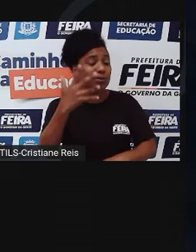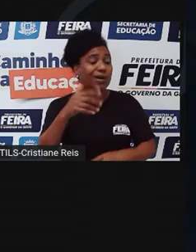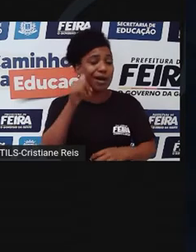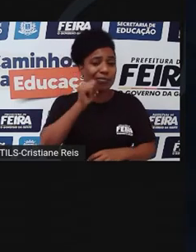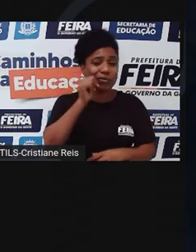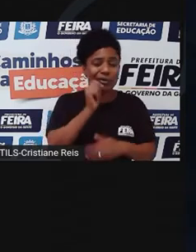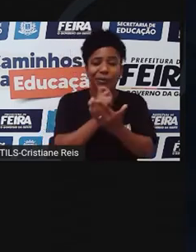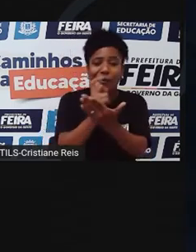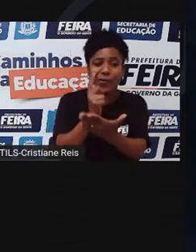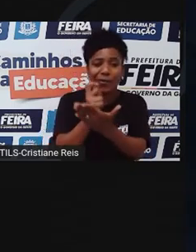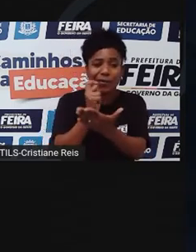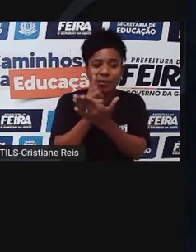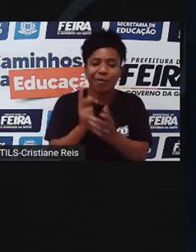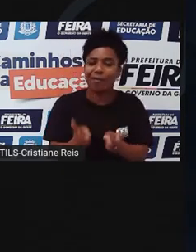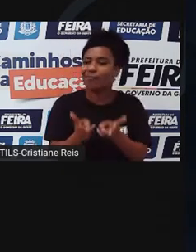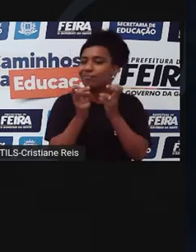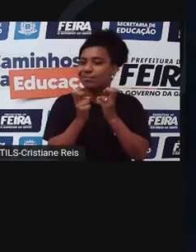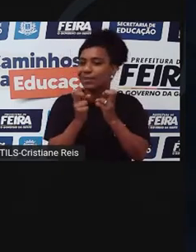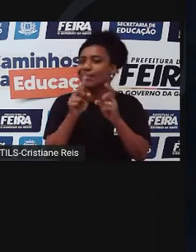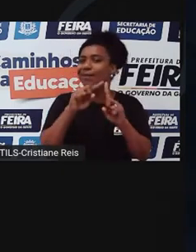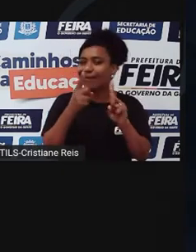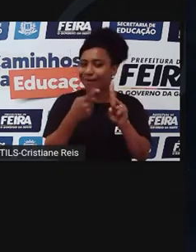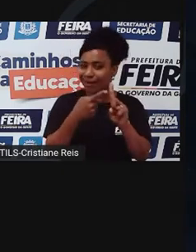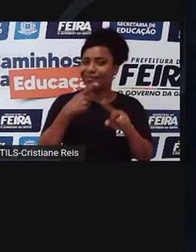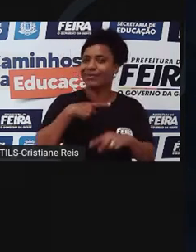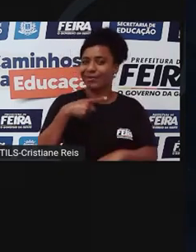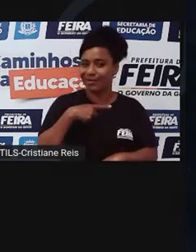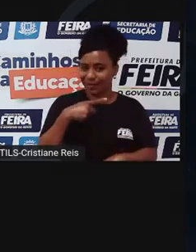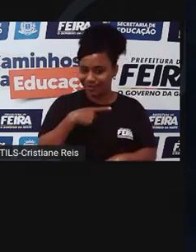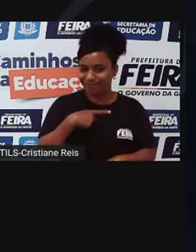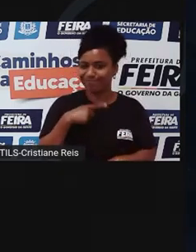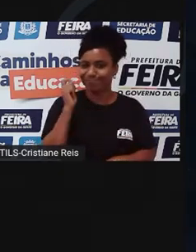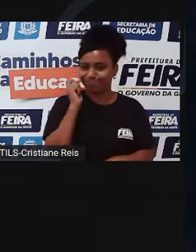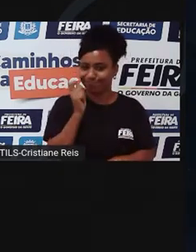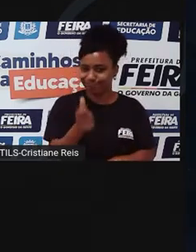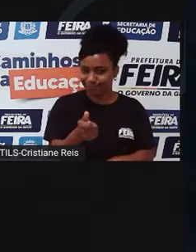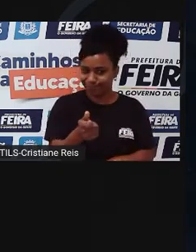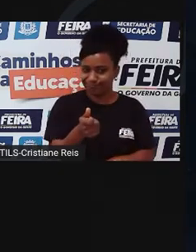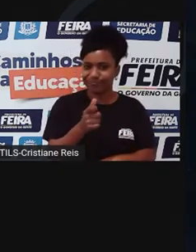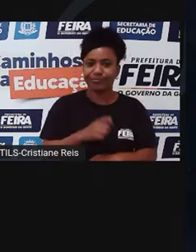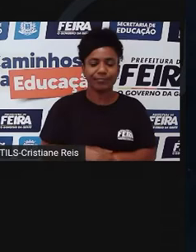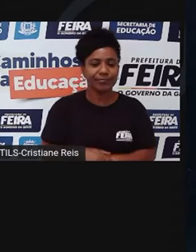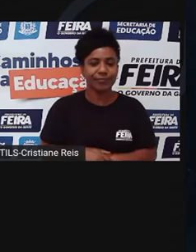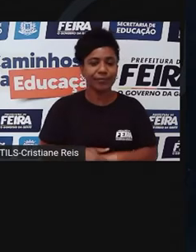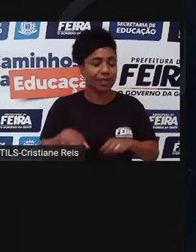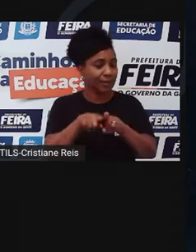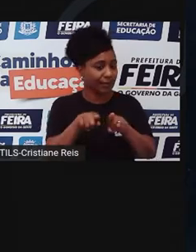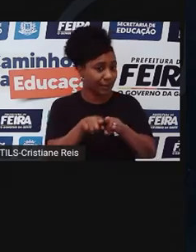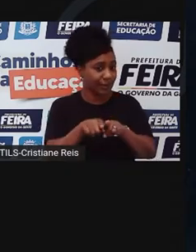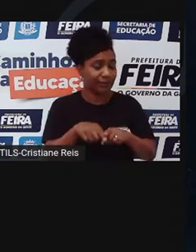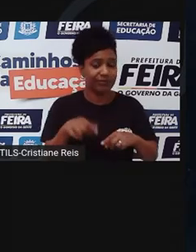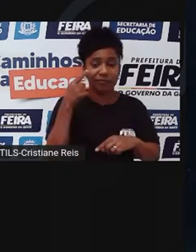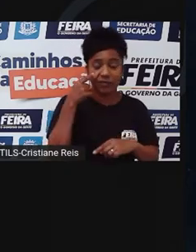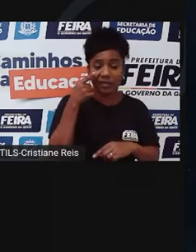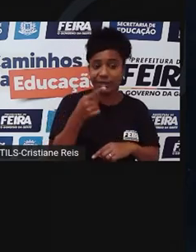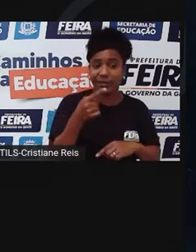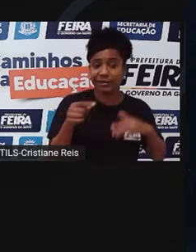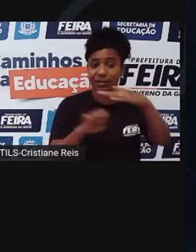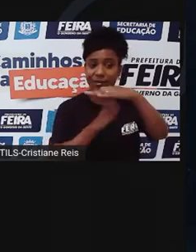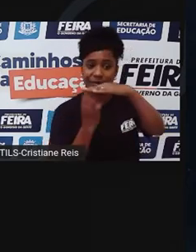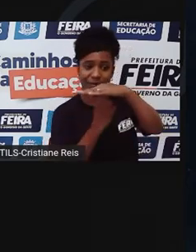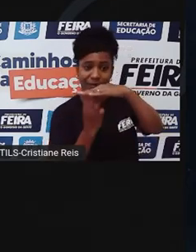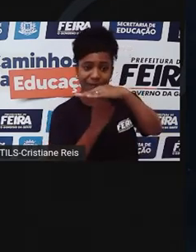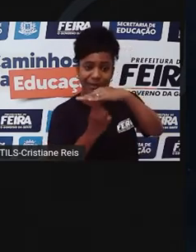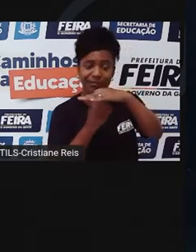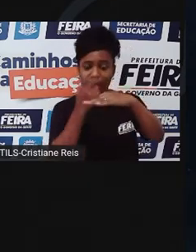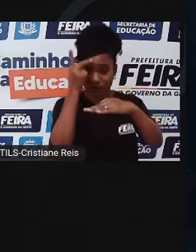de empresas no Twitter combinadas com análise de texto para saber se quem postou estava xingando muito ou elogiando uma empresa podem predizer quais